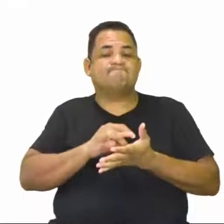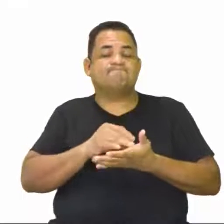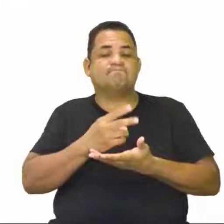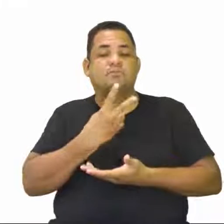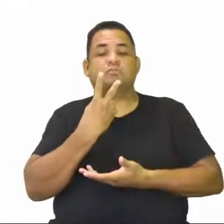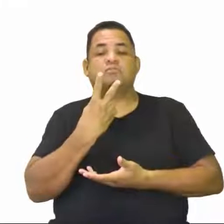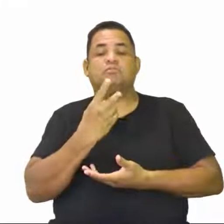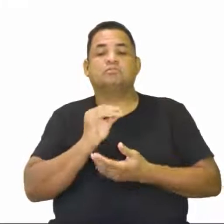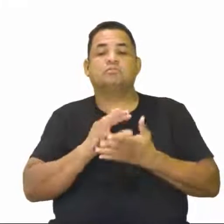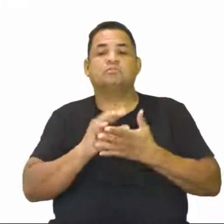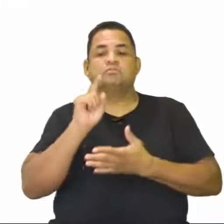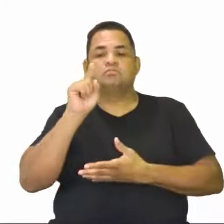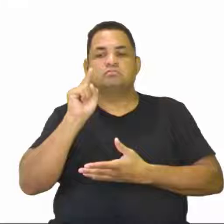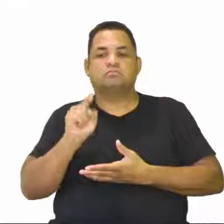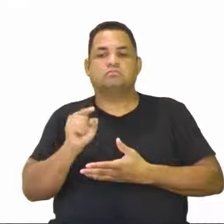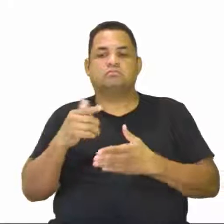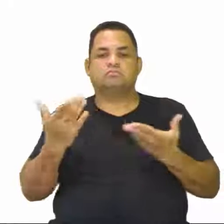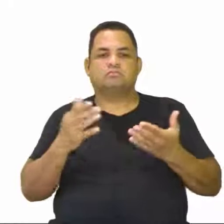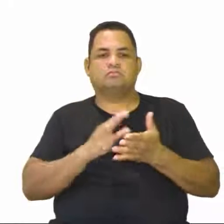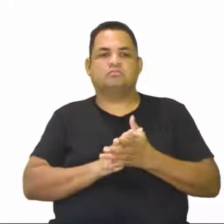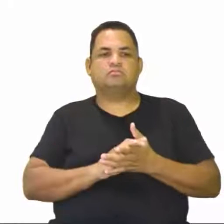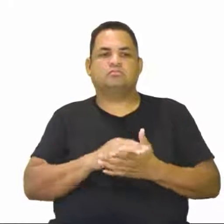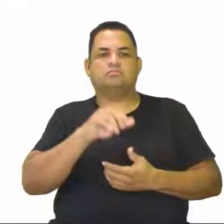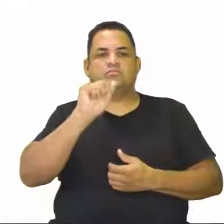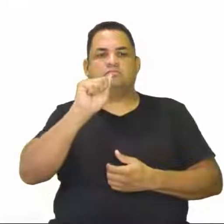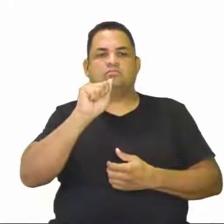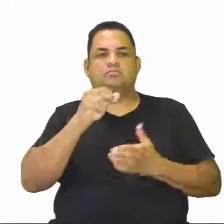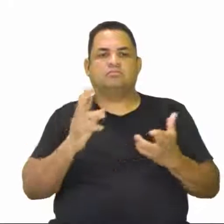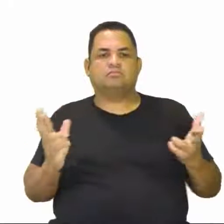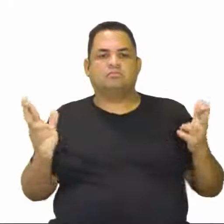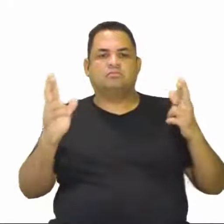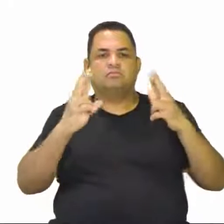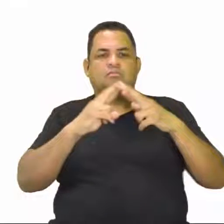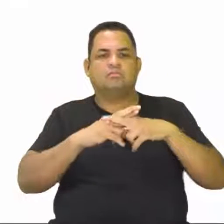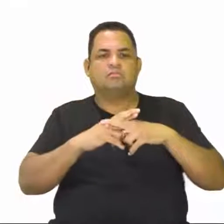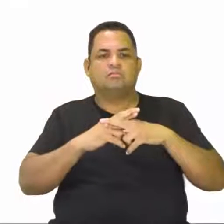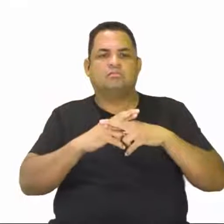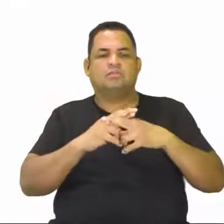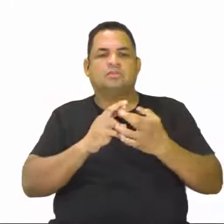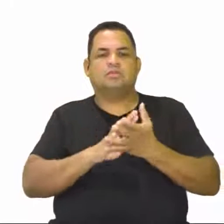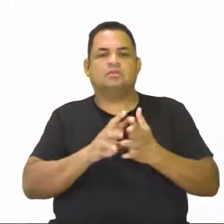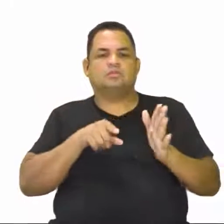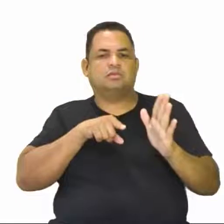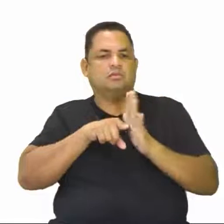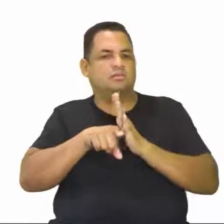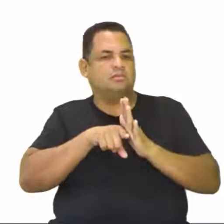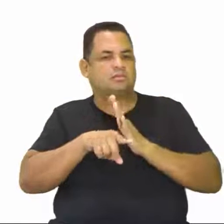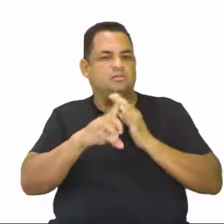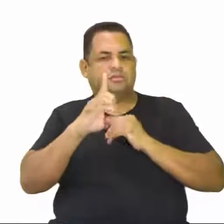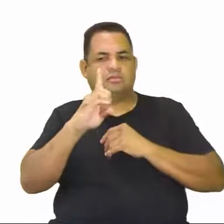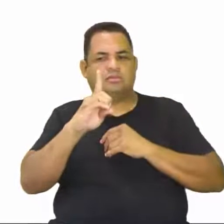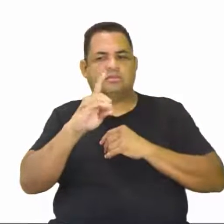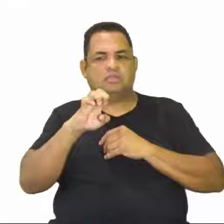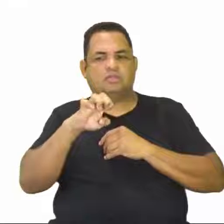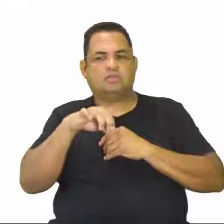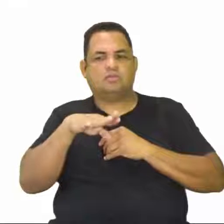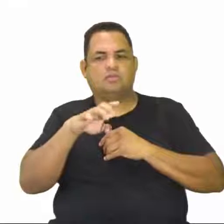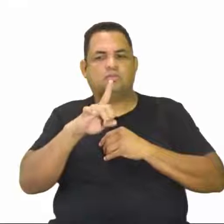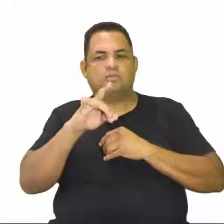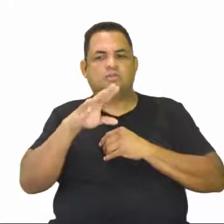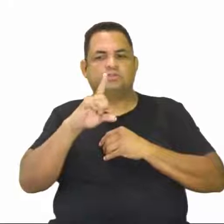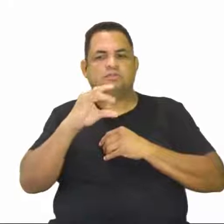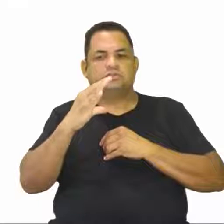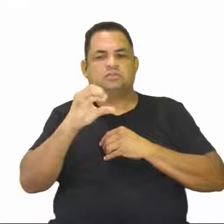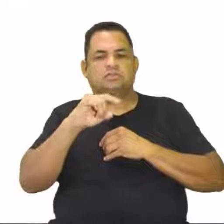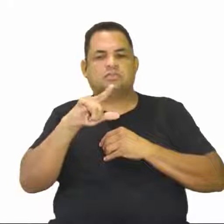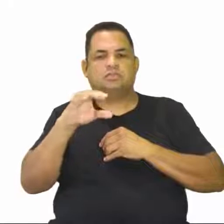dois pontos? Letra A, é uma reação de análise ou decomposição?